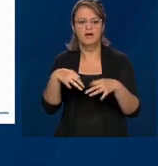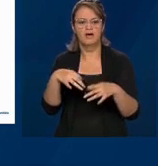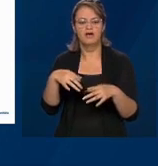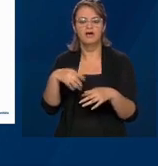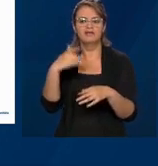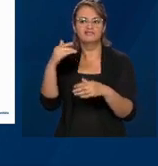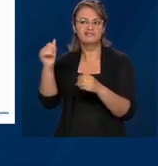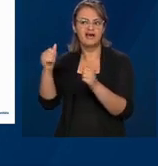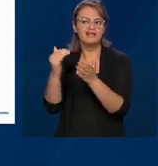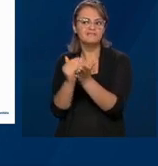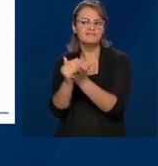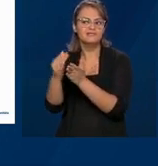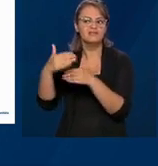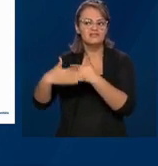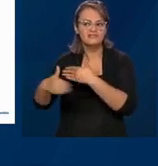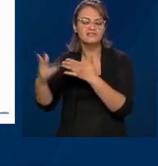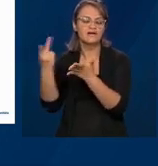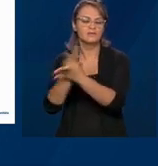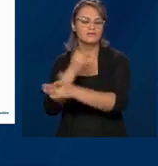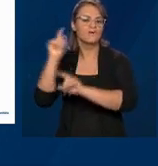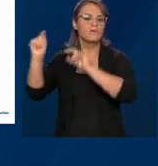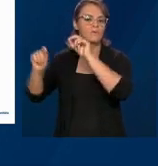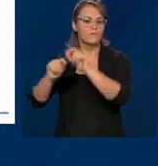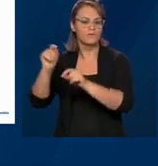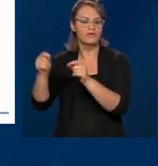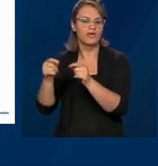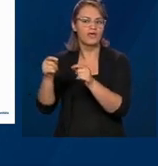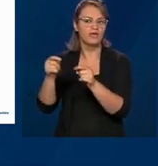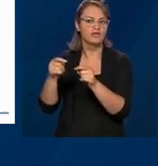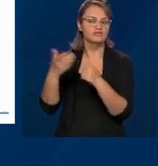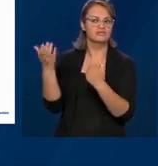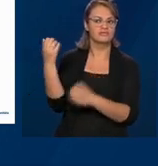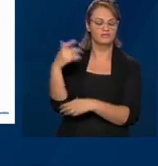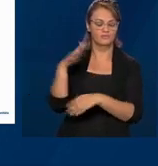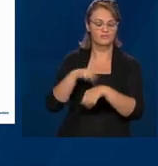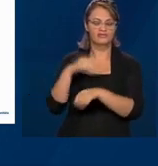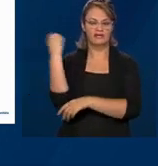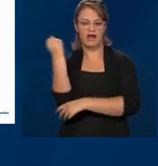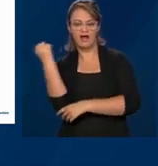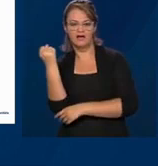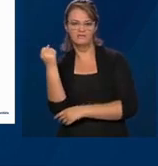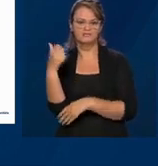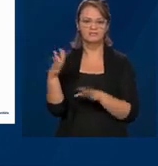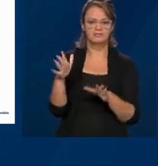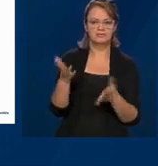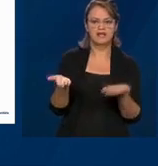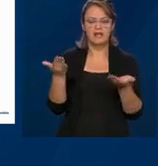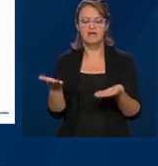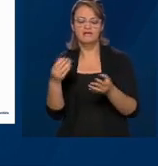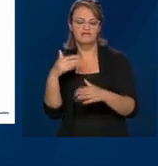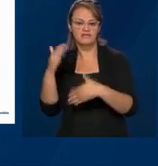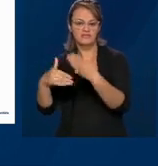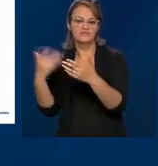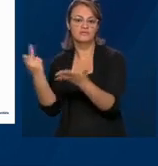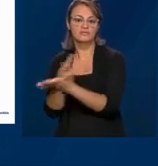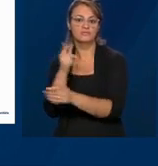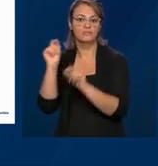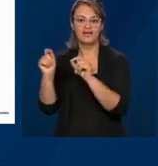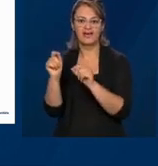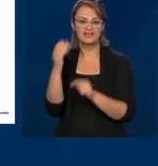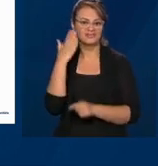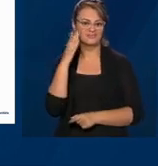uma tendência de eficácia contra as formas moderadas e graves da doença da Covid-19. Isso porque o número